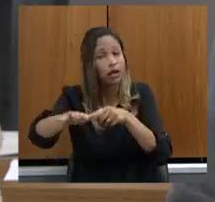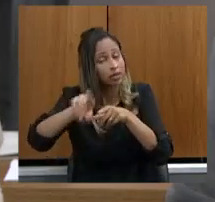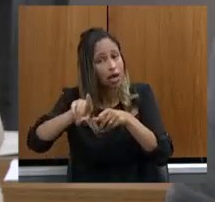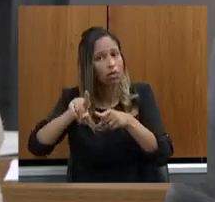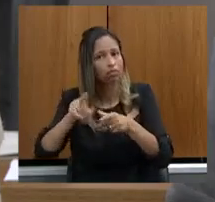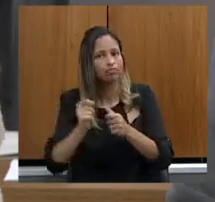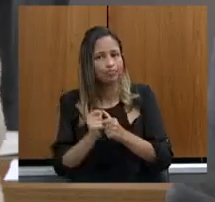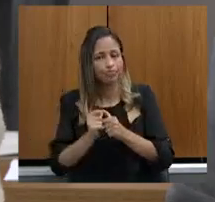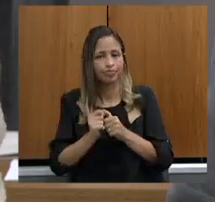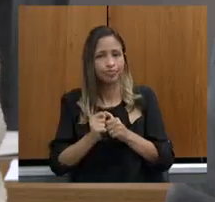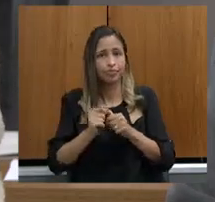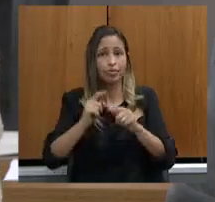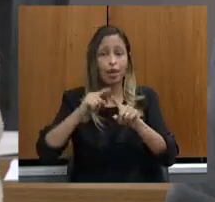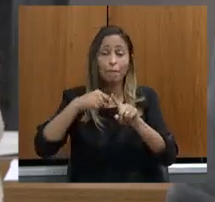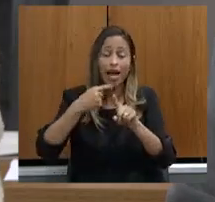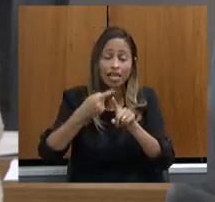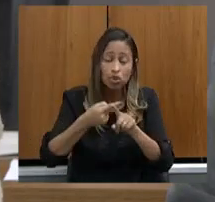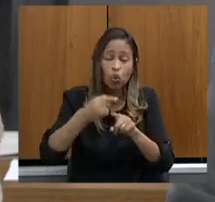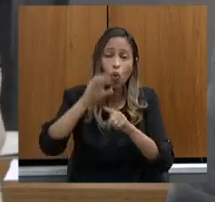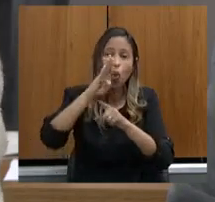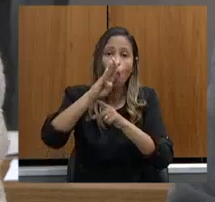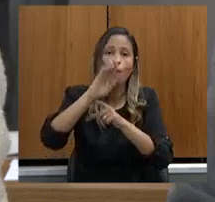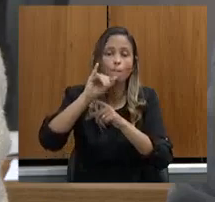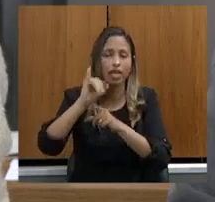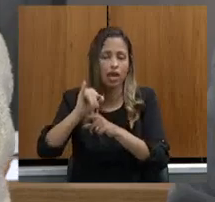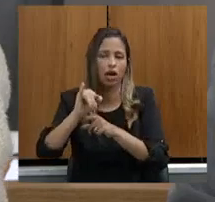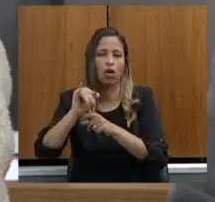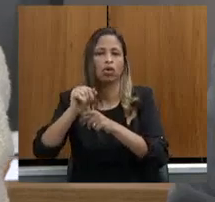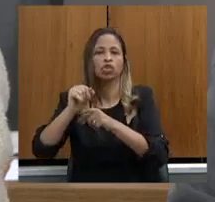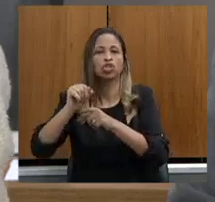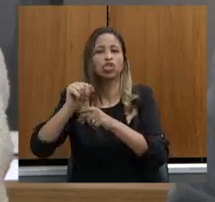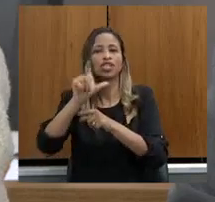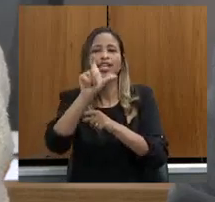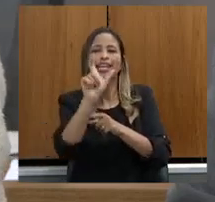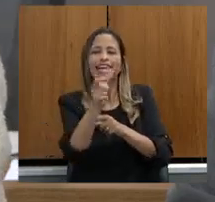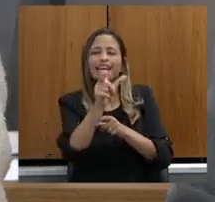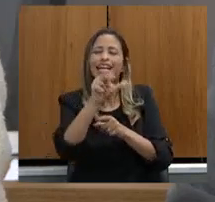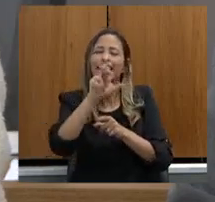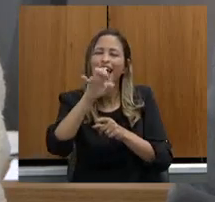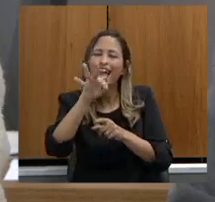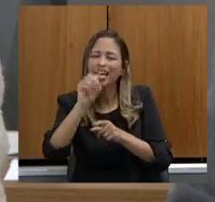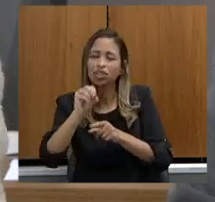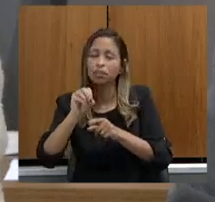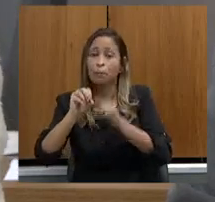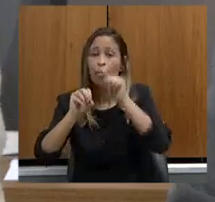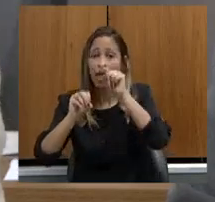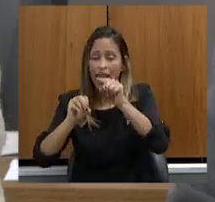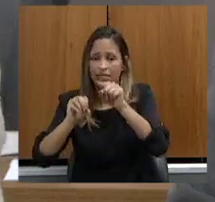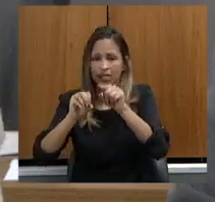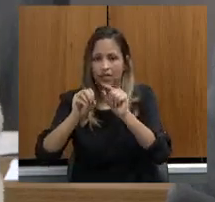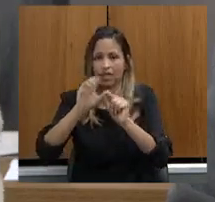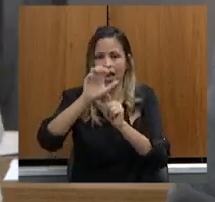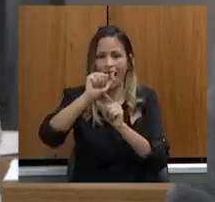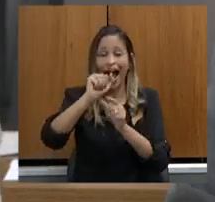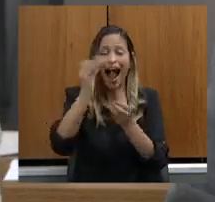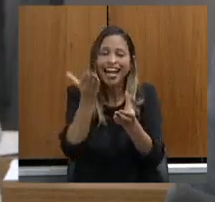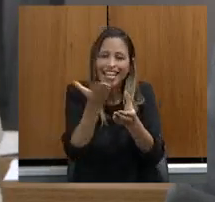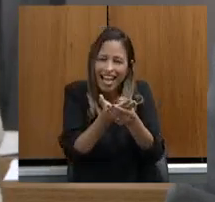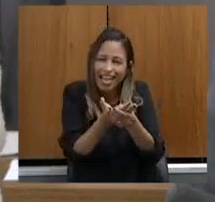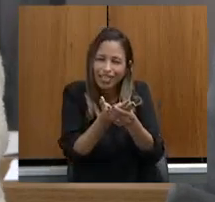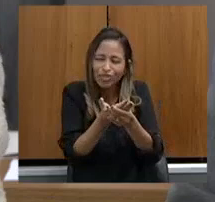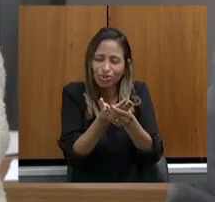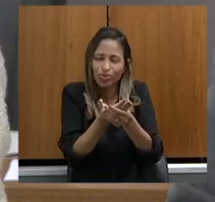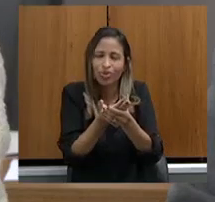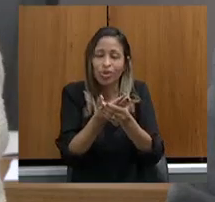mais um bilhão de reais em microcrédito esse anexo especificamente ele tem de maneira muito expressa